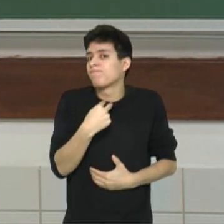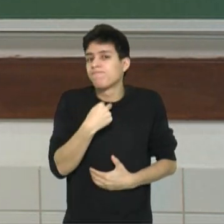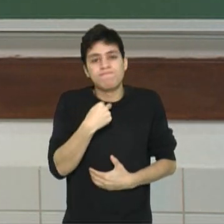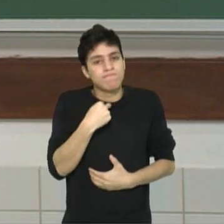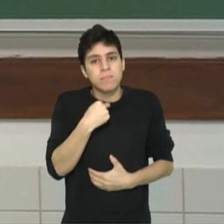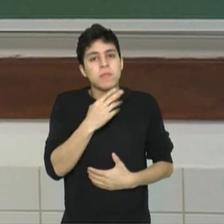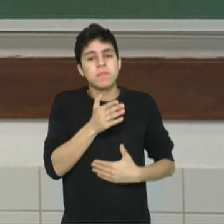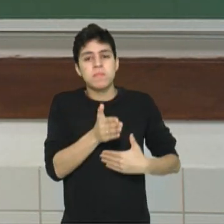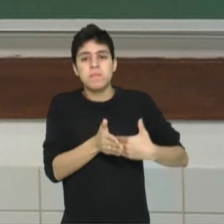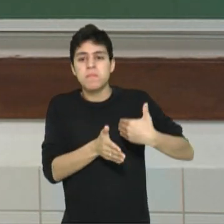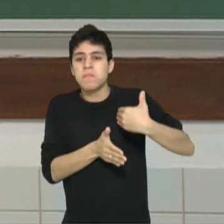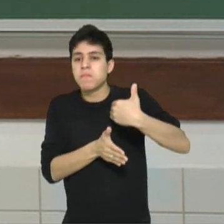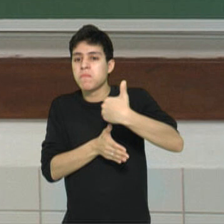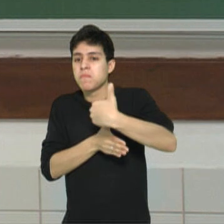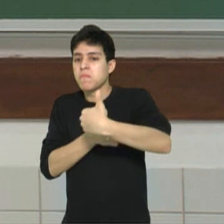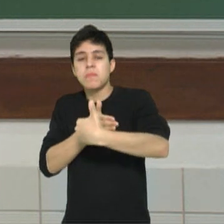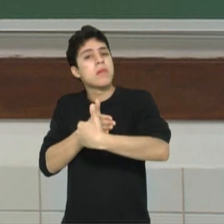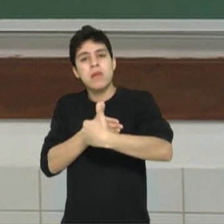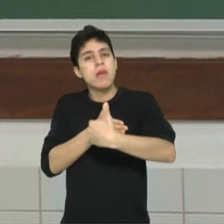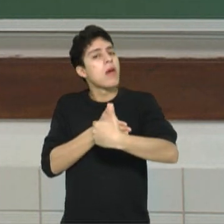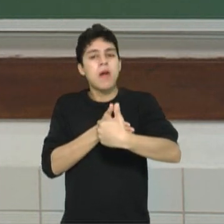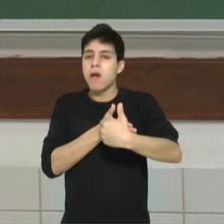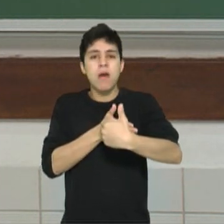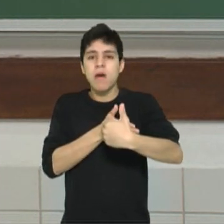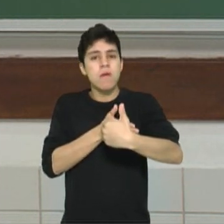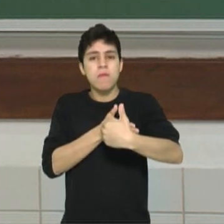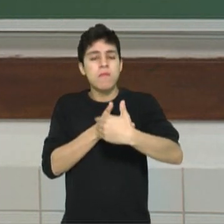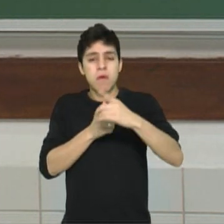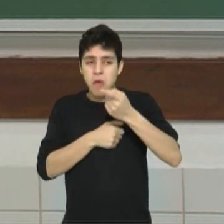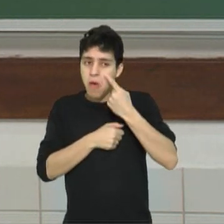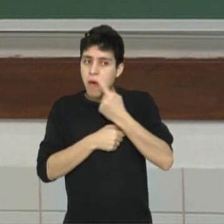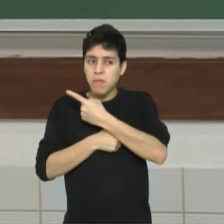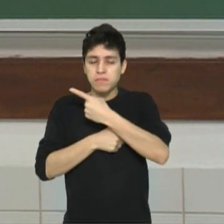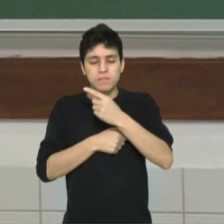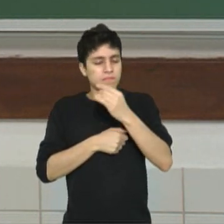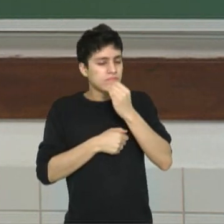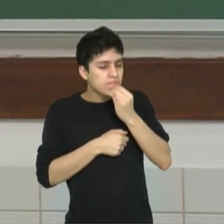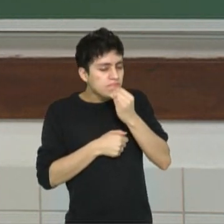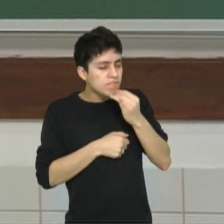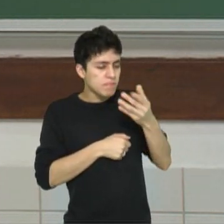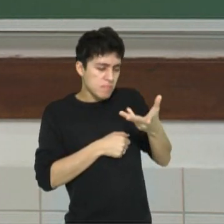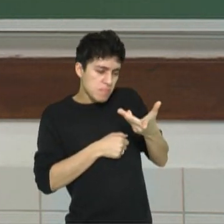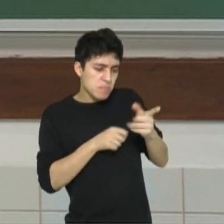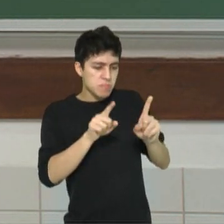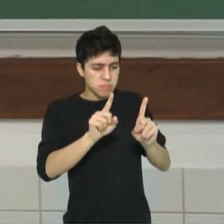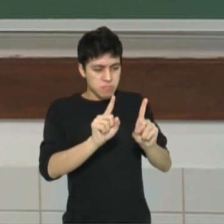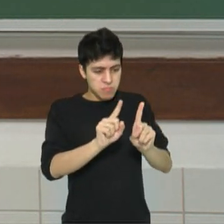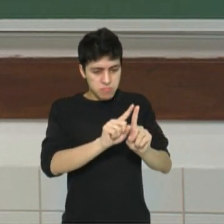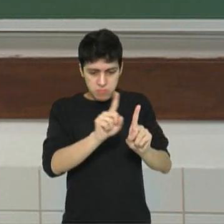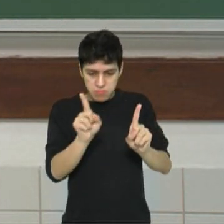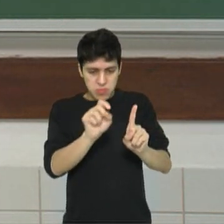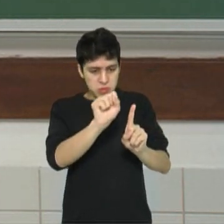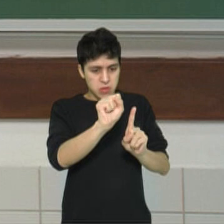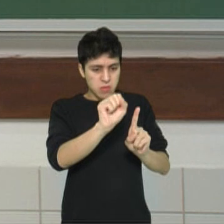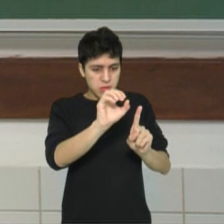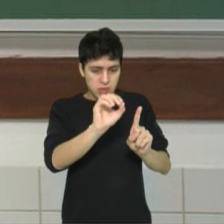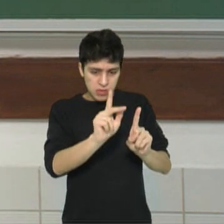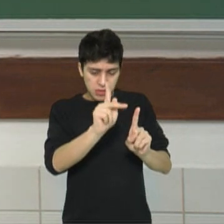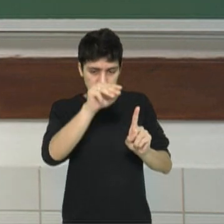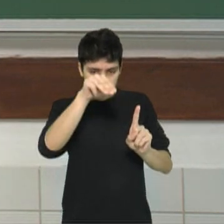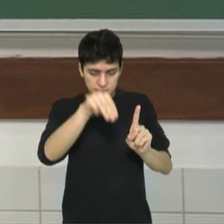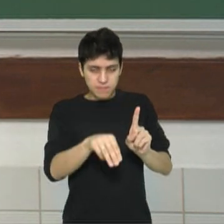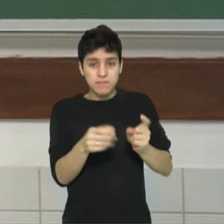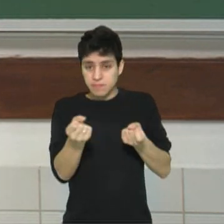constante, tá? Então, por exemplo, aqui nesse velocímetro está marcando, né, 80 km por hora.